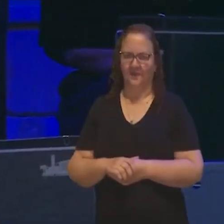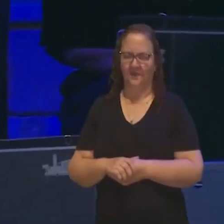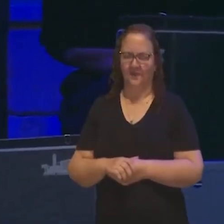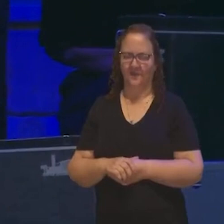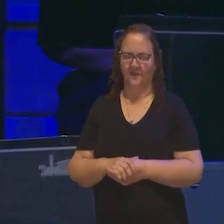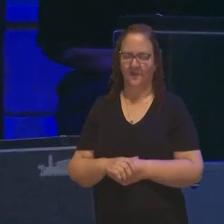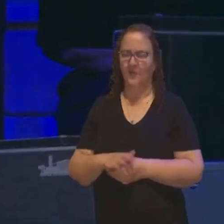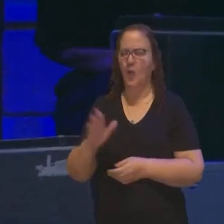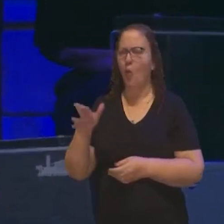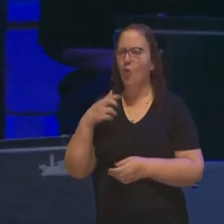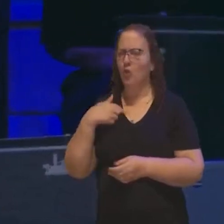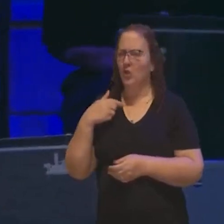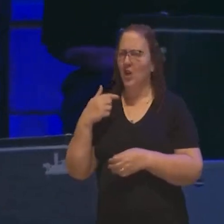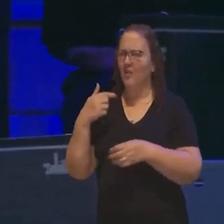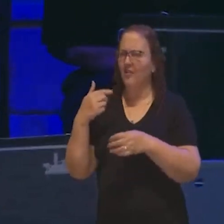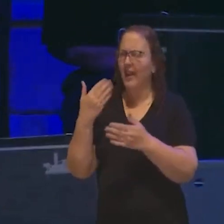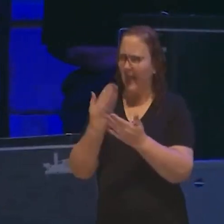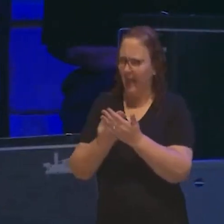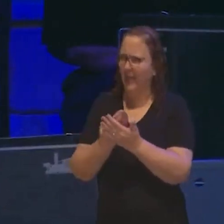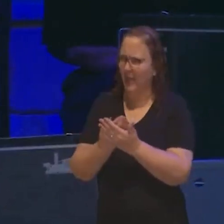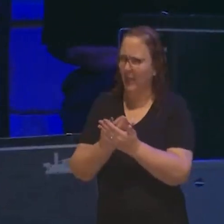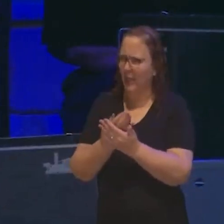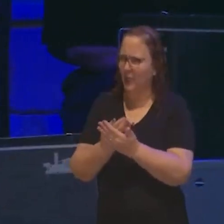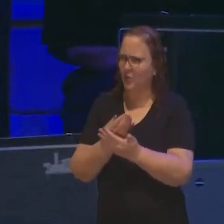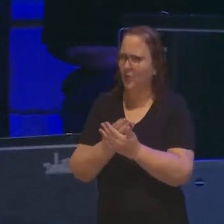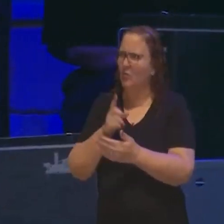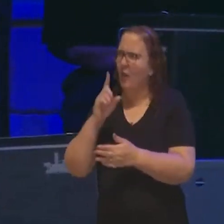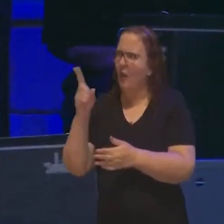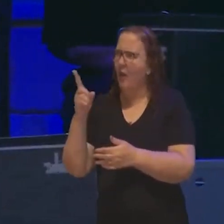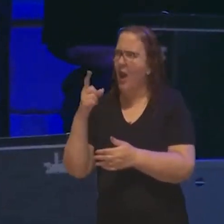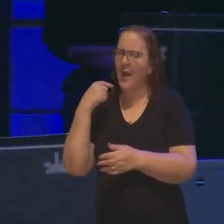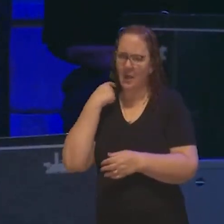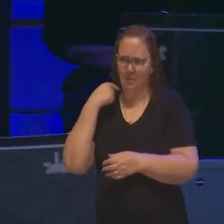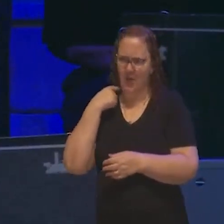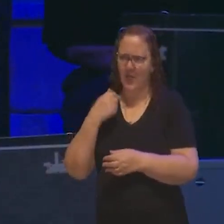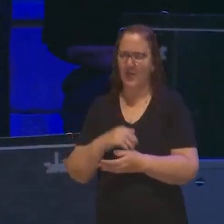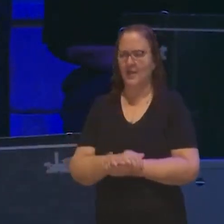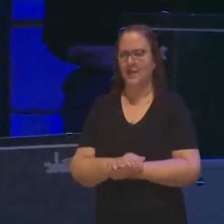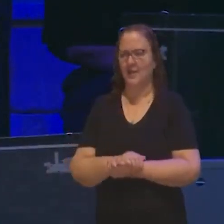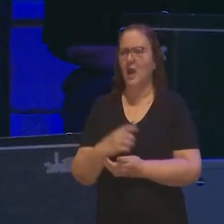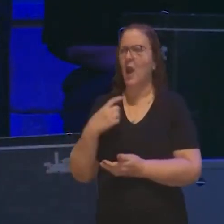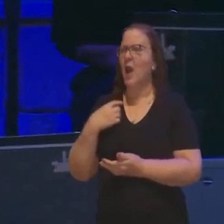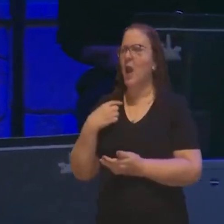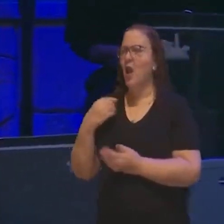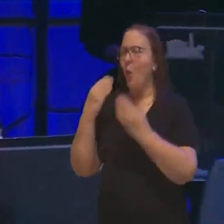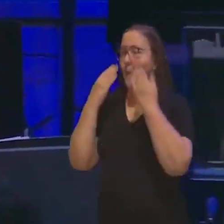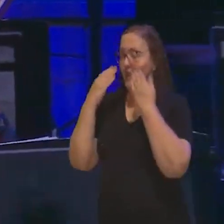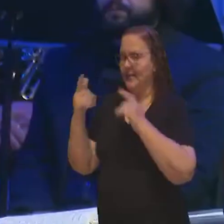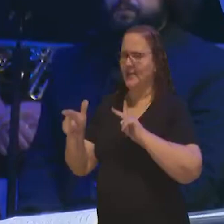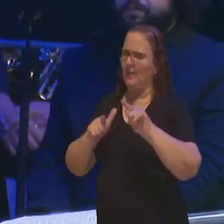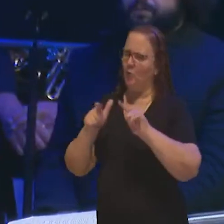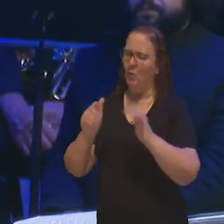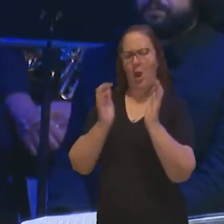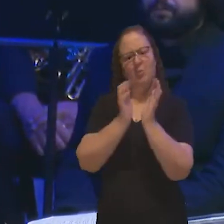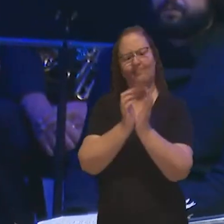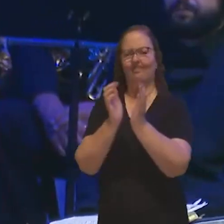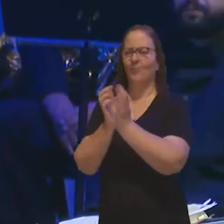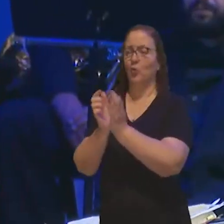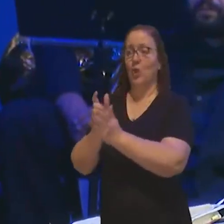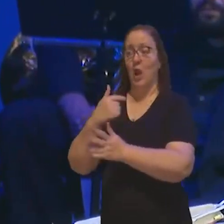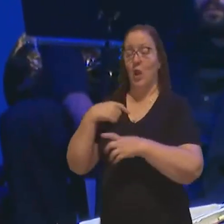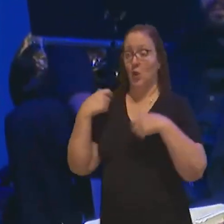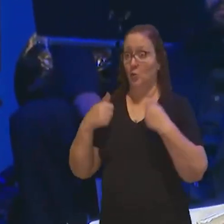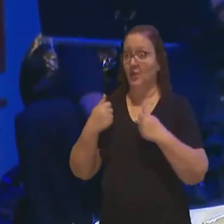uma especialização em ciência da religião na Federal de Juiz de Fora, quando eu apresentei um trabalho em grupo, e eu tinha que falar